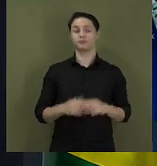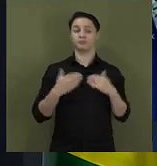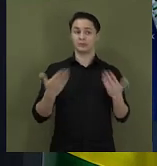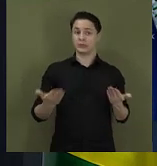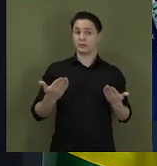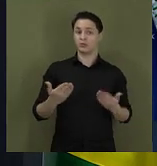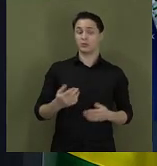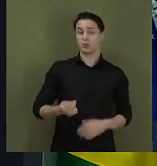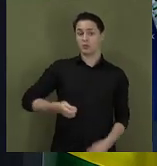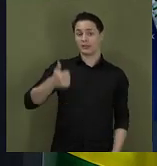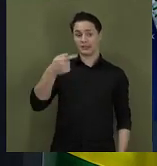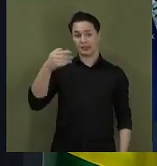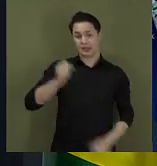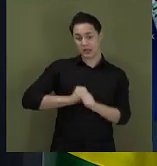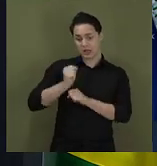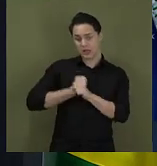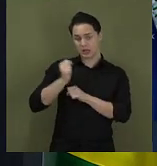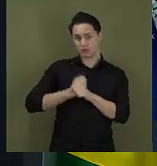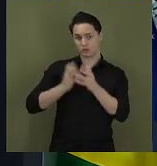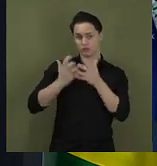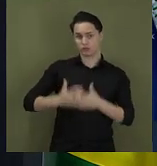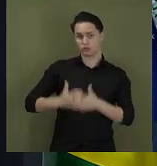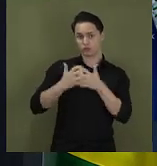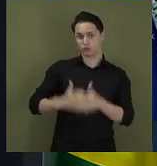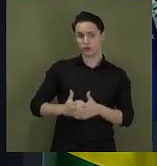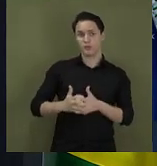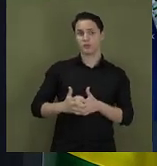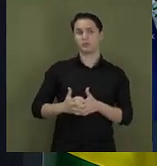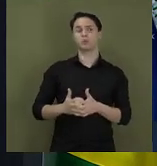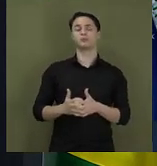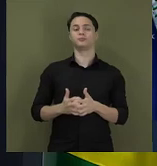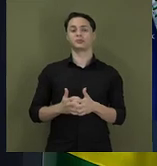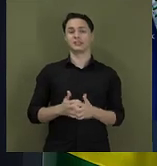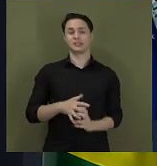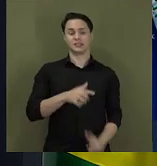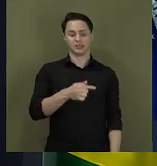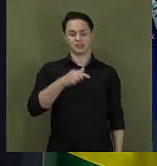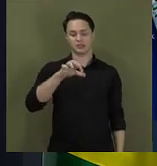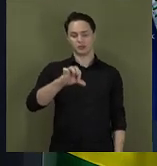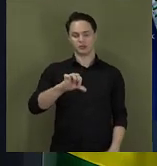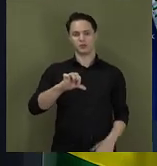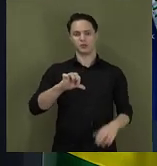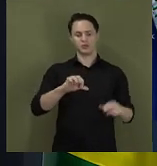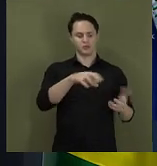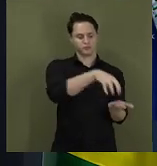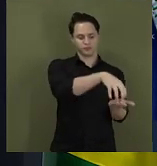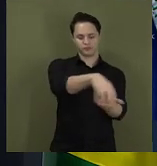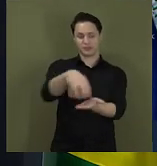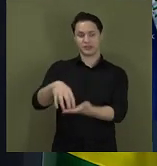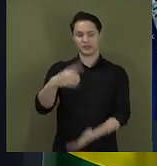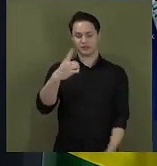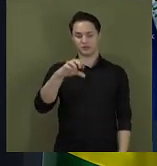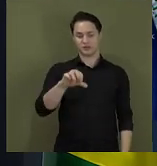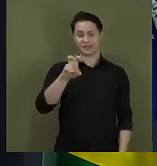quase 7 anos de funcionamento, senador Jorge Seife, essas 79 fases envolveram